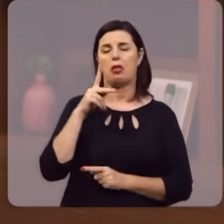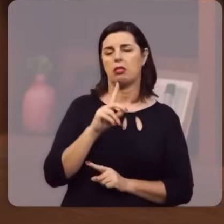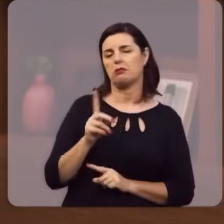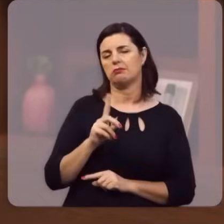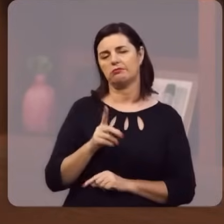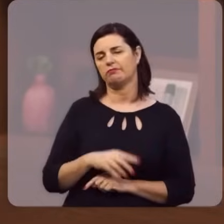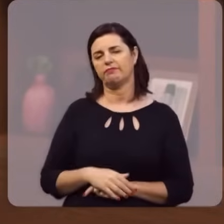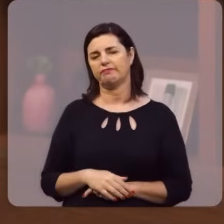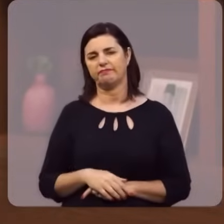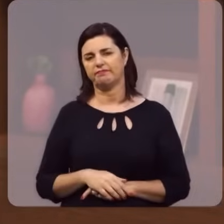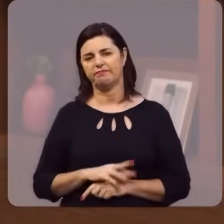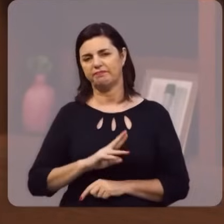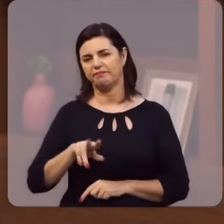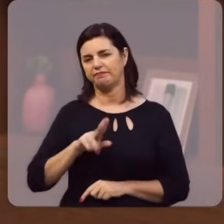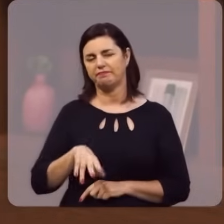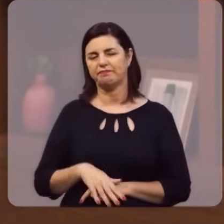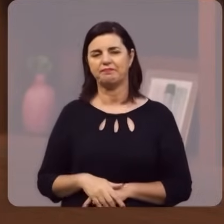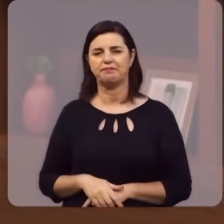políticas